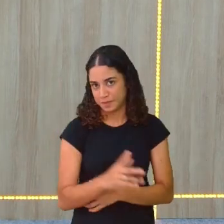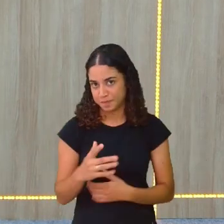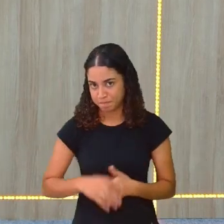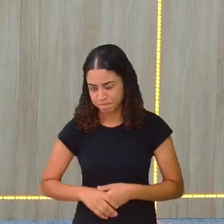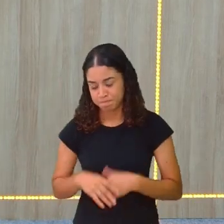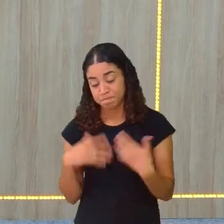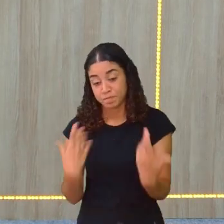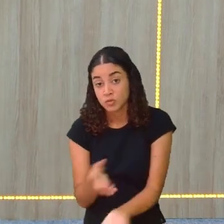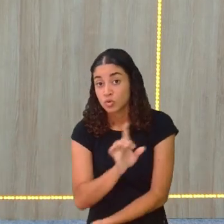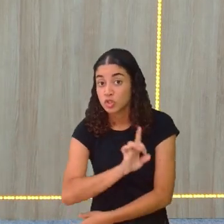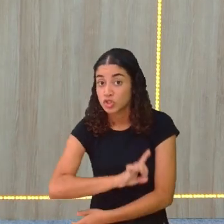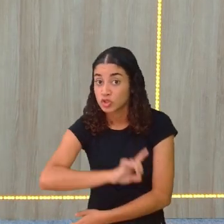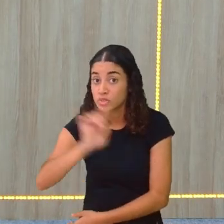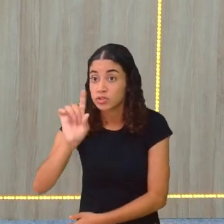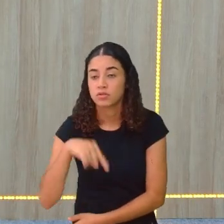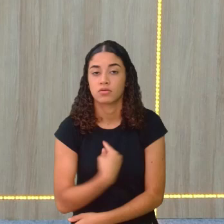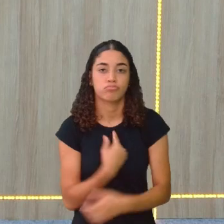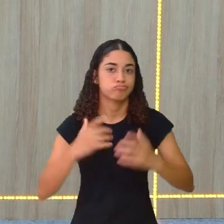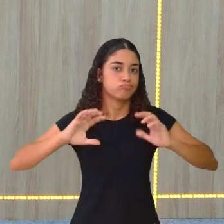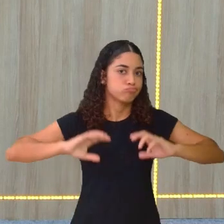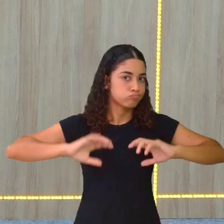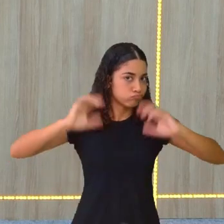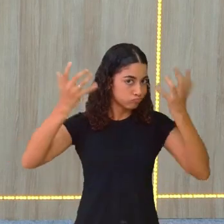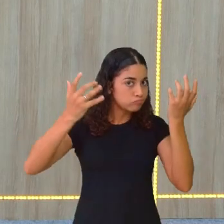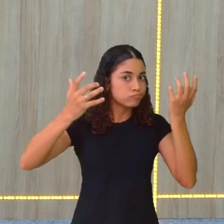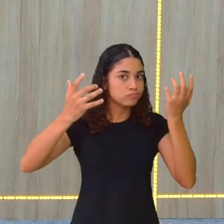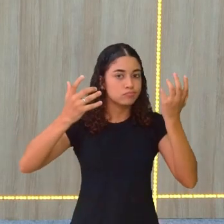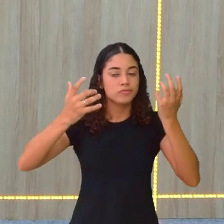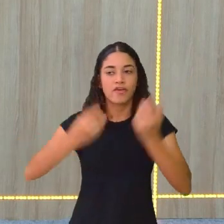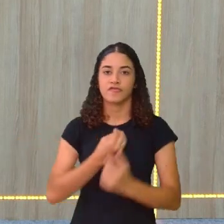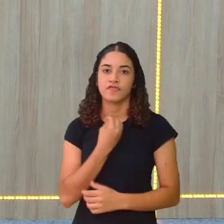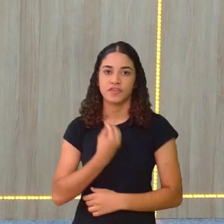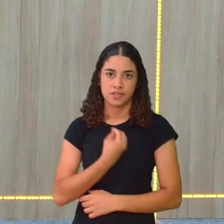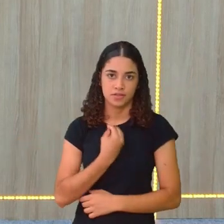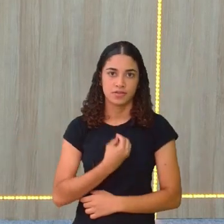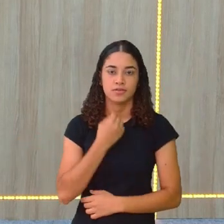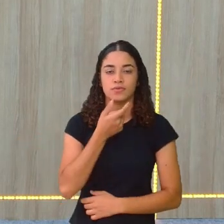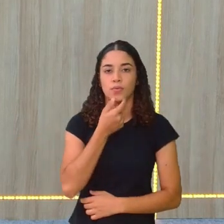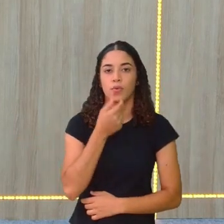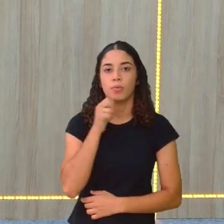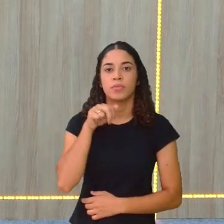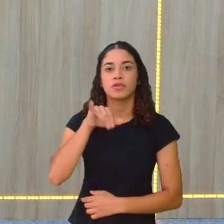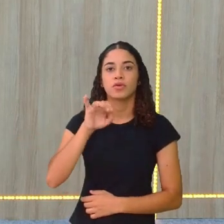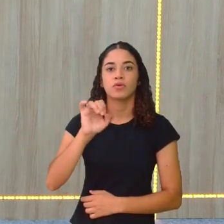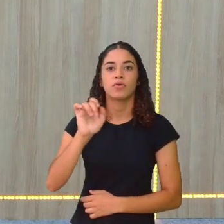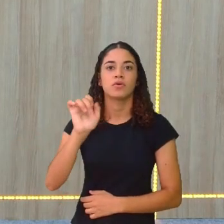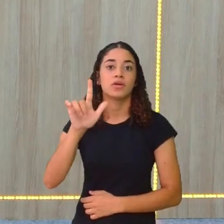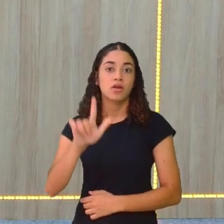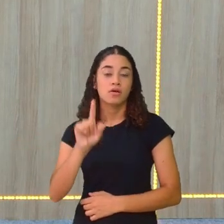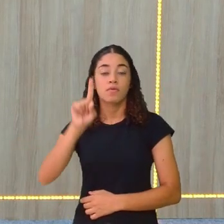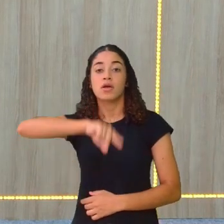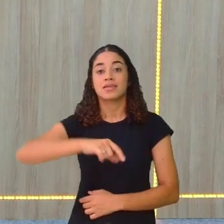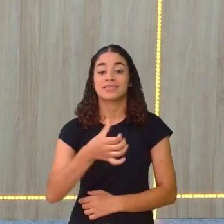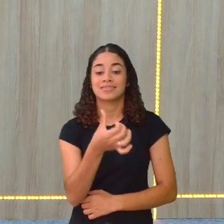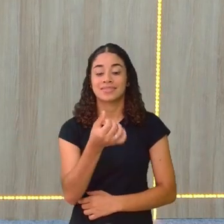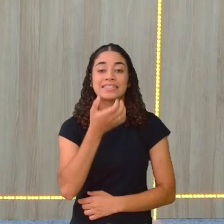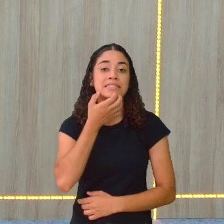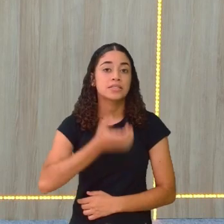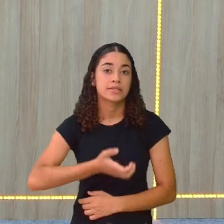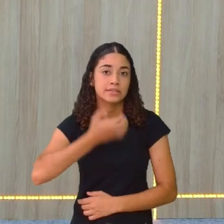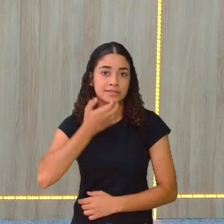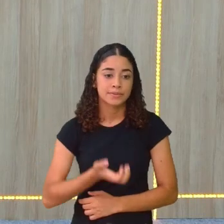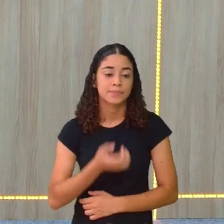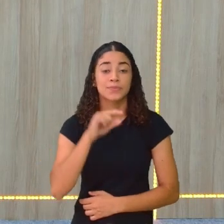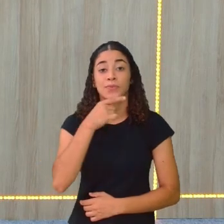a data, né, que a gente celebra a memória ali do São Nicolau é o dia 6 de dezembro, né? São Nicolau que